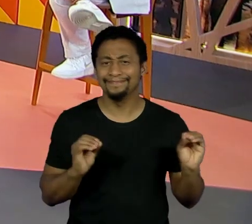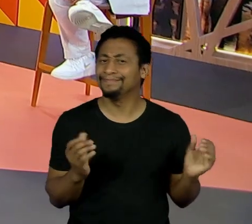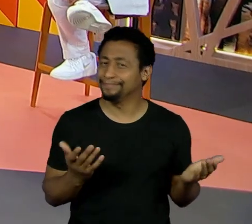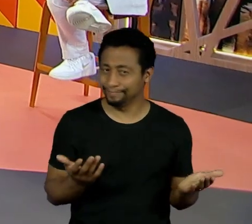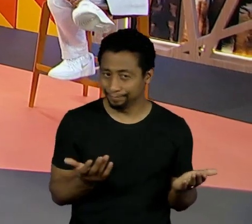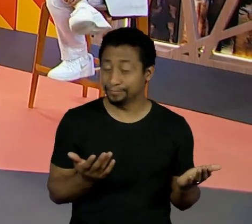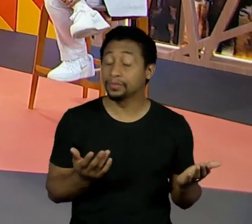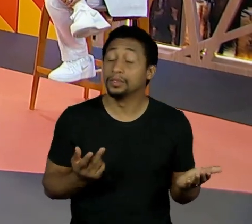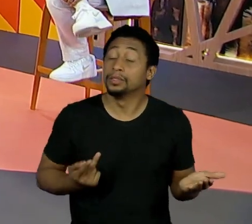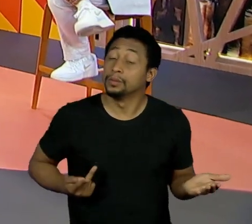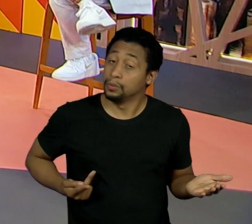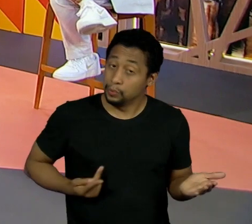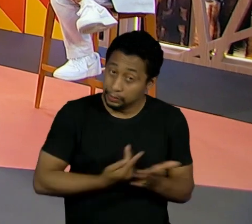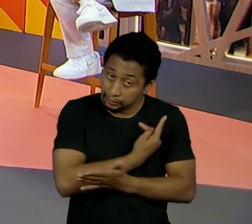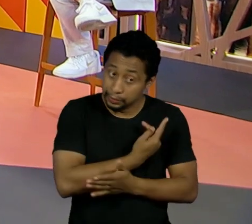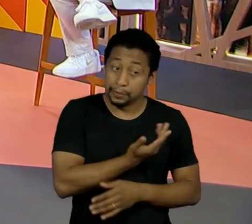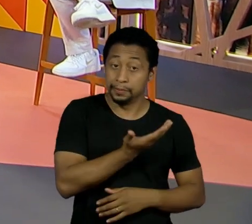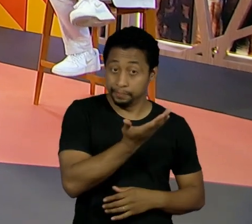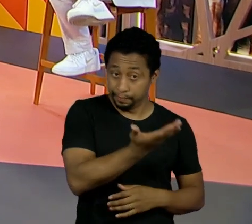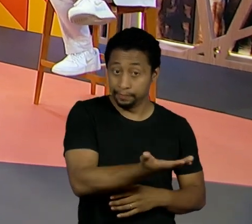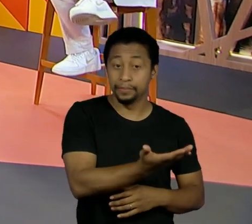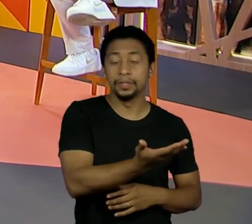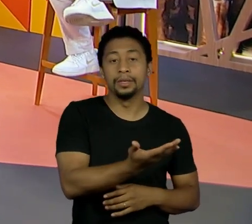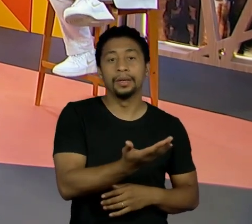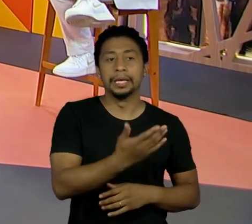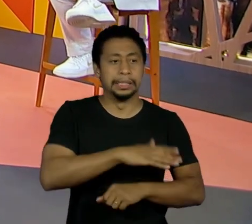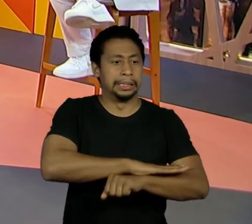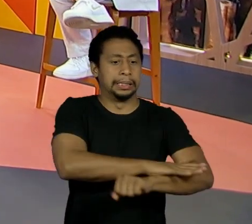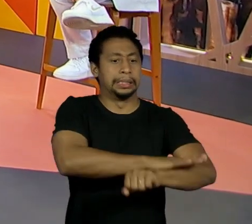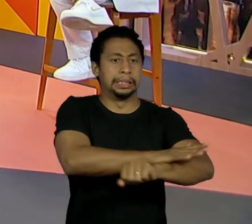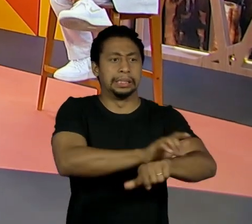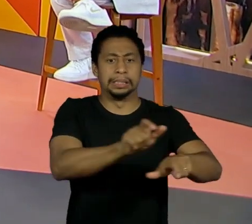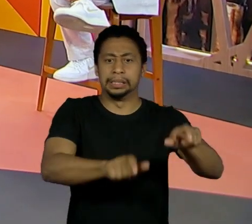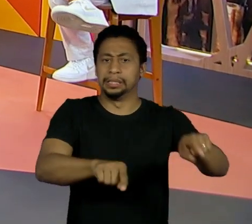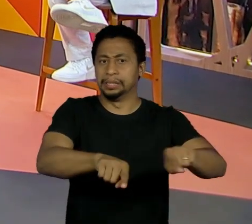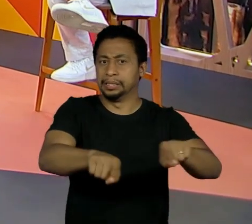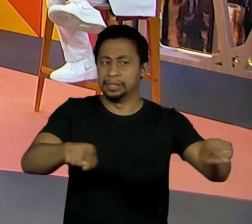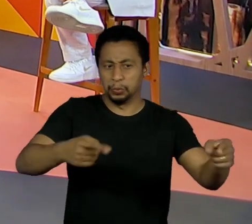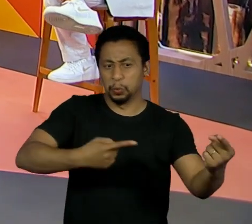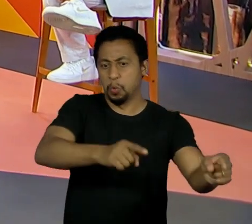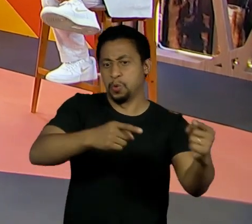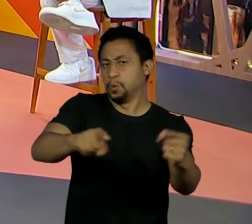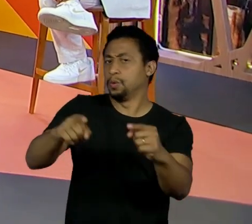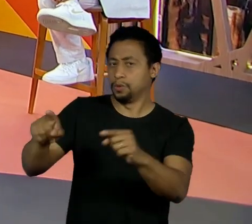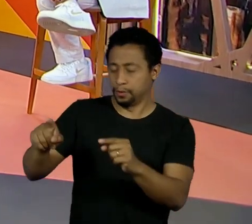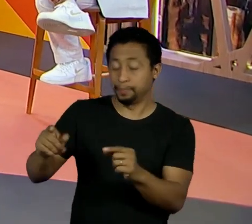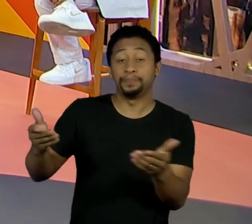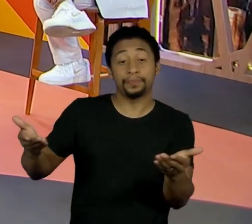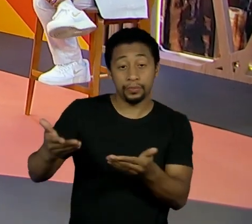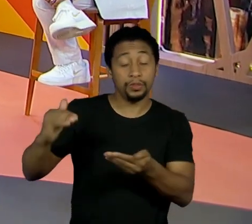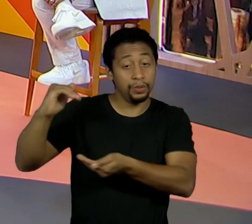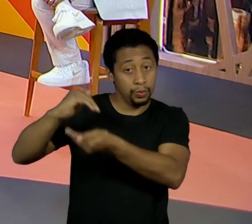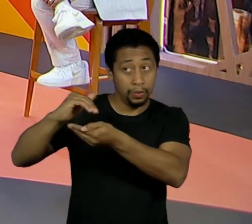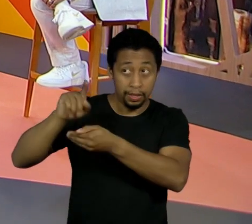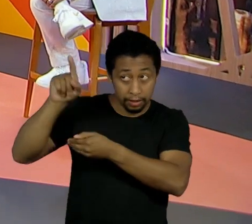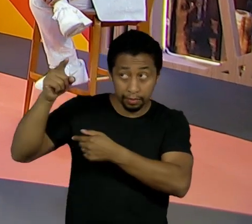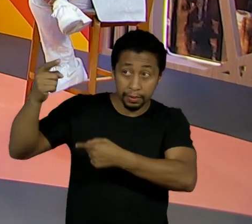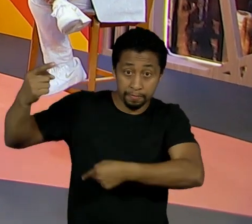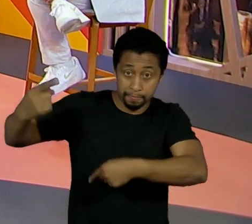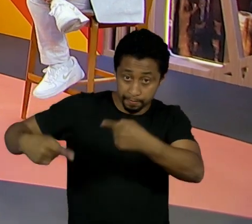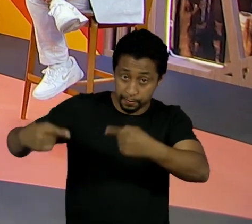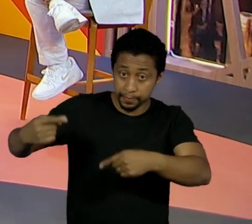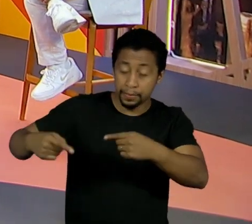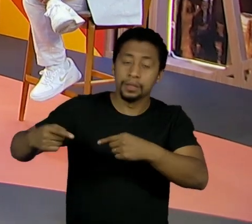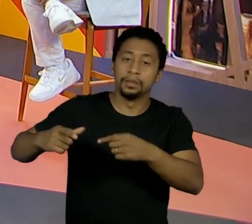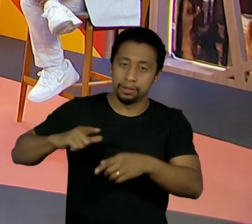exatamente nesse contexto que gira a questão do perfilamento racial. Hoje está sendo discutido no STF, tem um julgamento